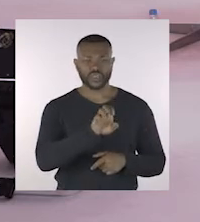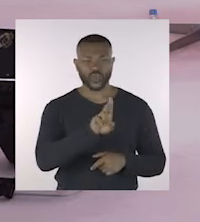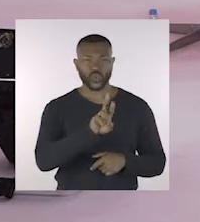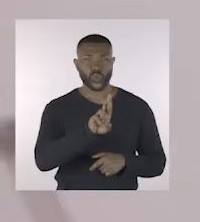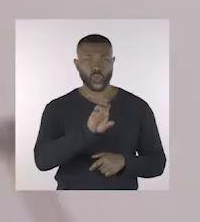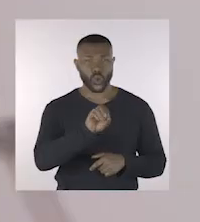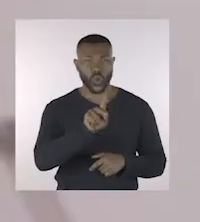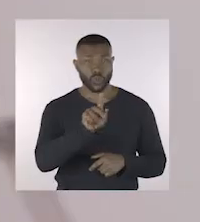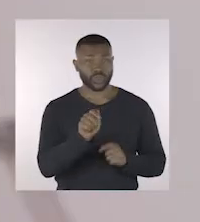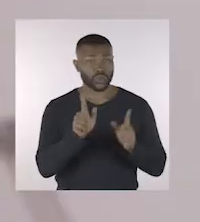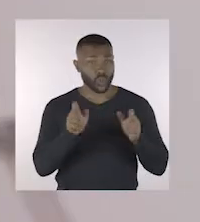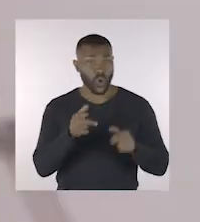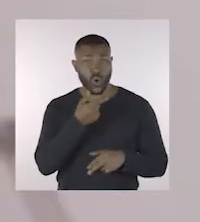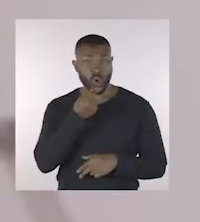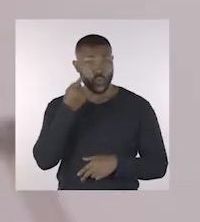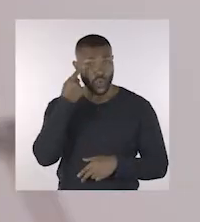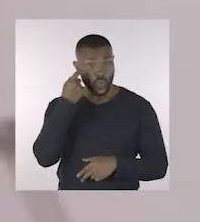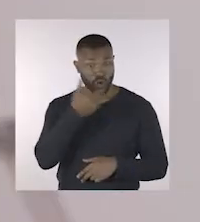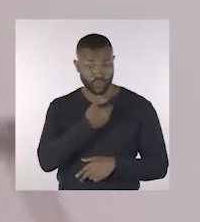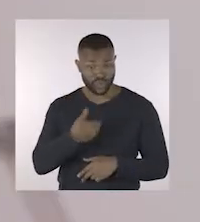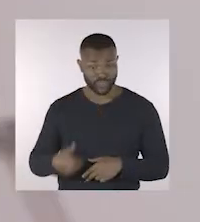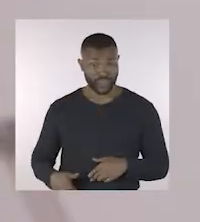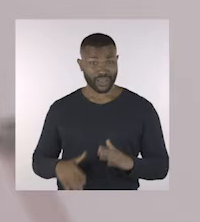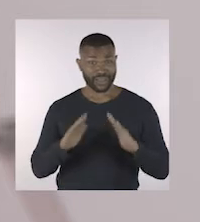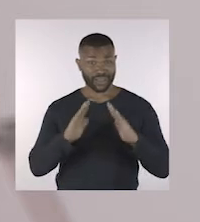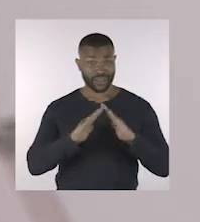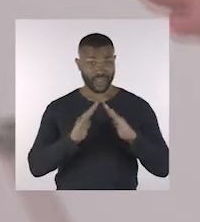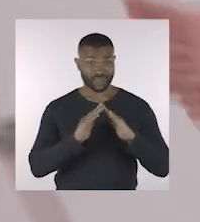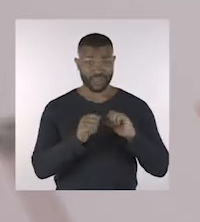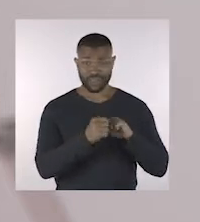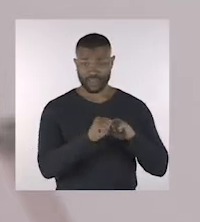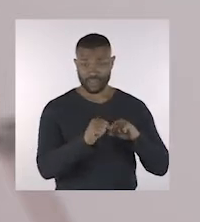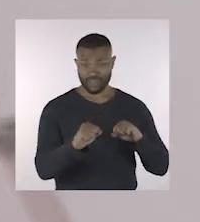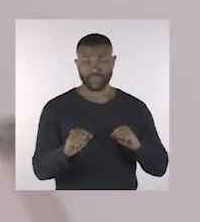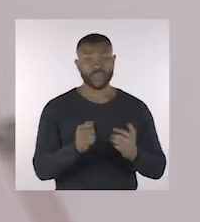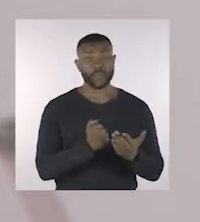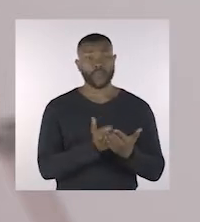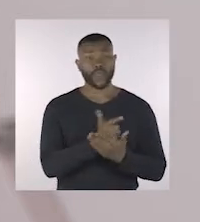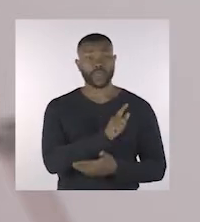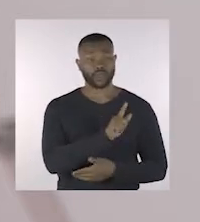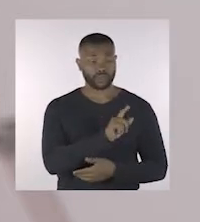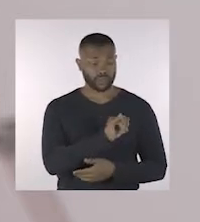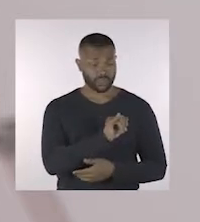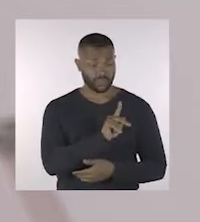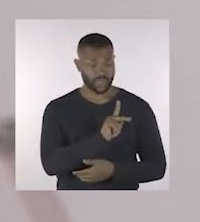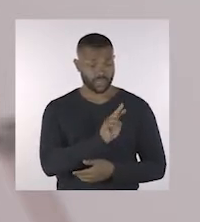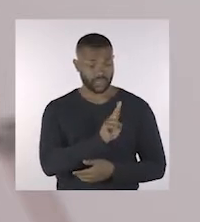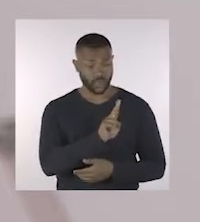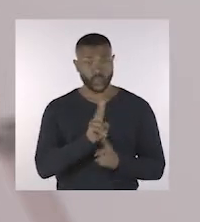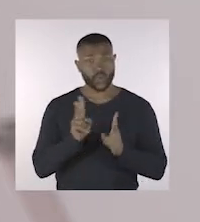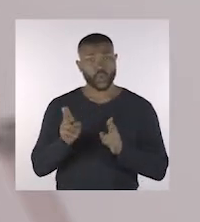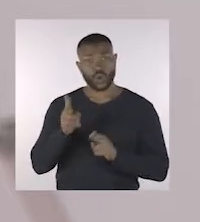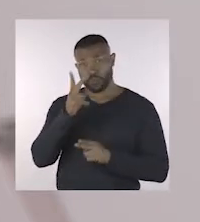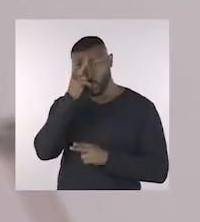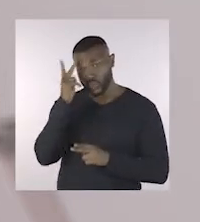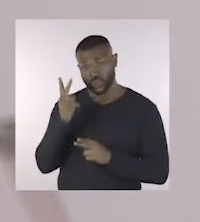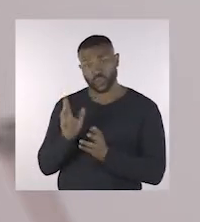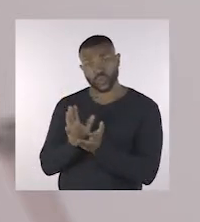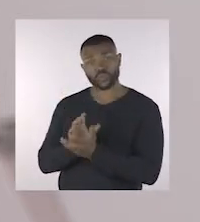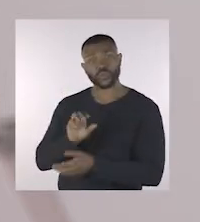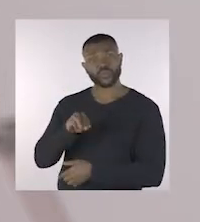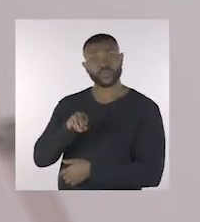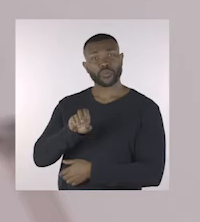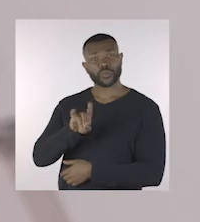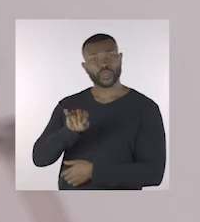como o Dória por exemplo que o governador do Estado não é mora numa super mansão ele paga o mesmo IPTU que